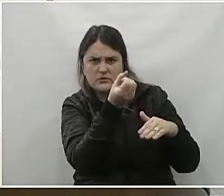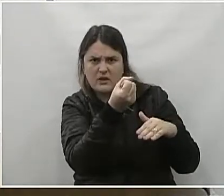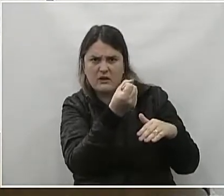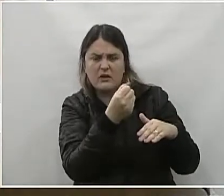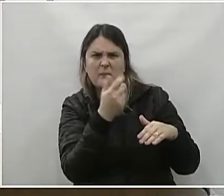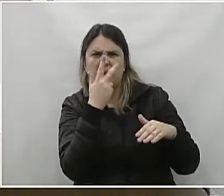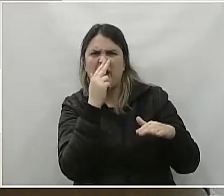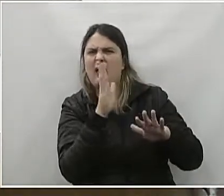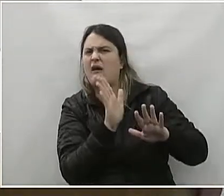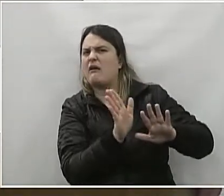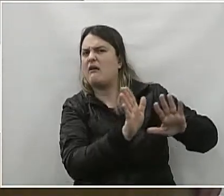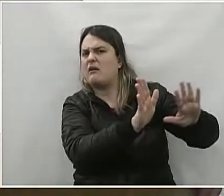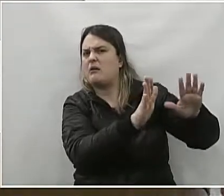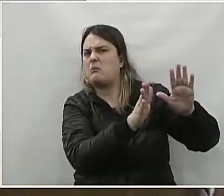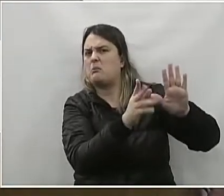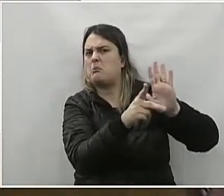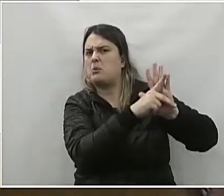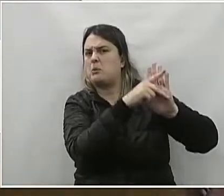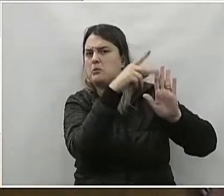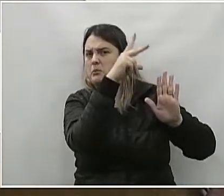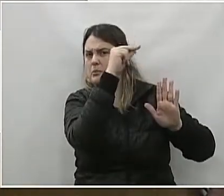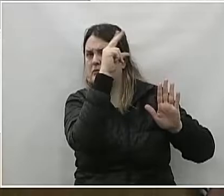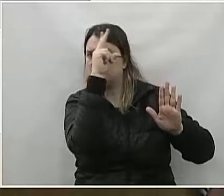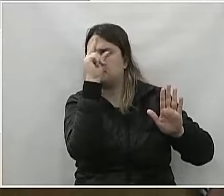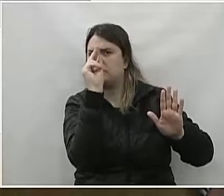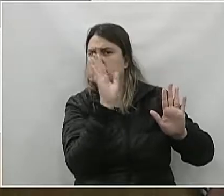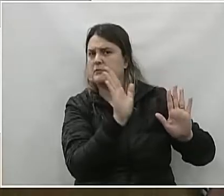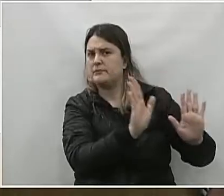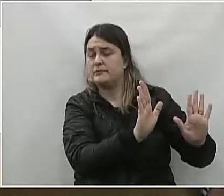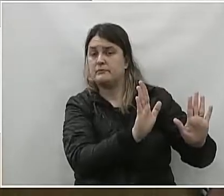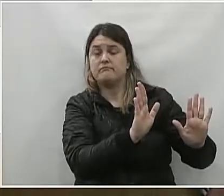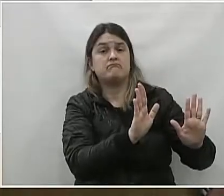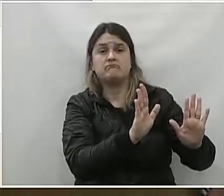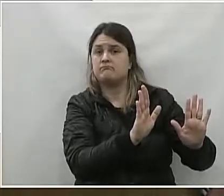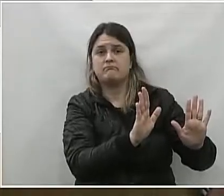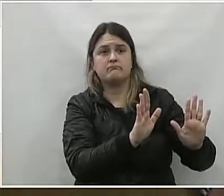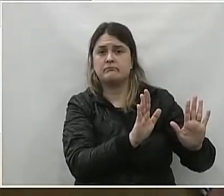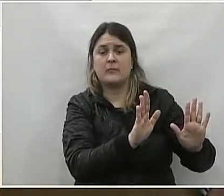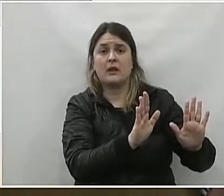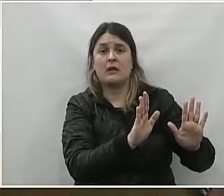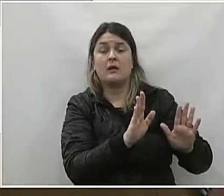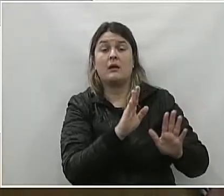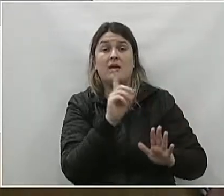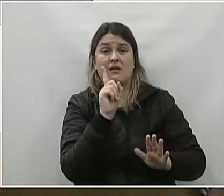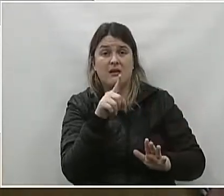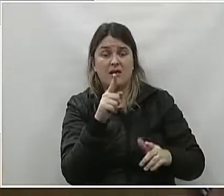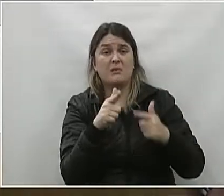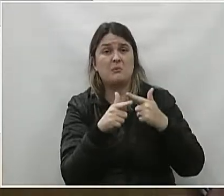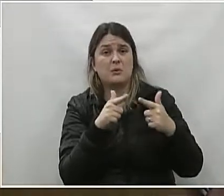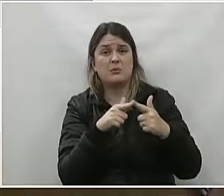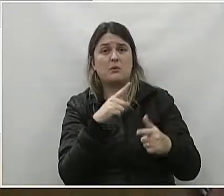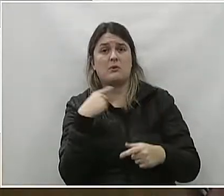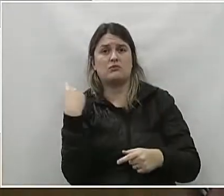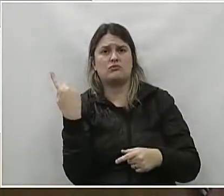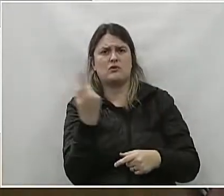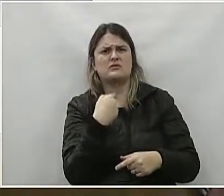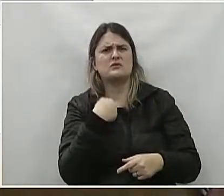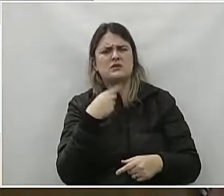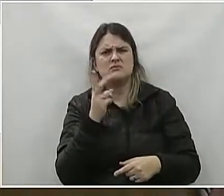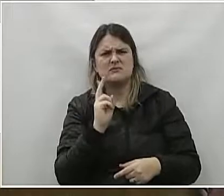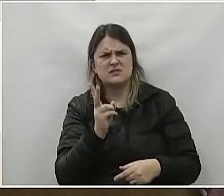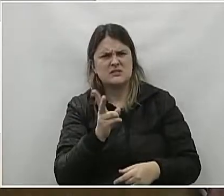um problema da Prefeitura de União da Vitória, o que, na verdade, não é. Sempre defendi a